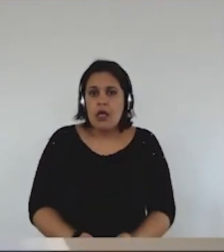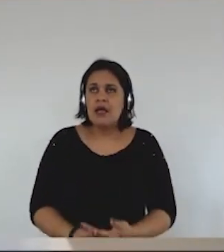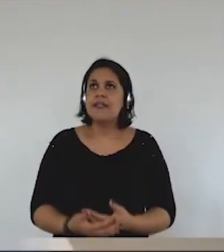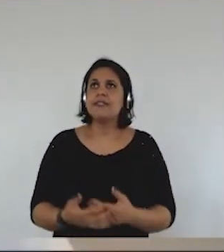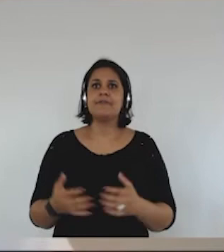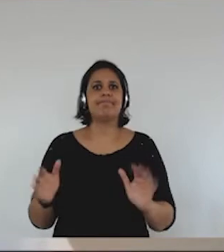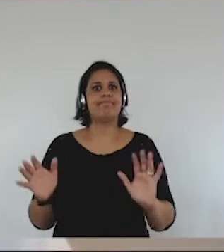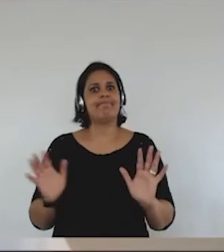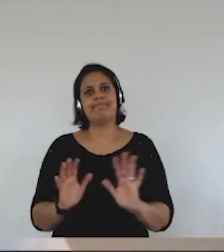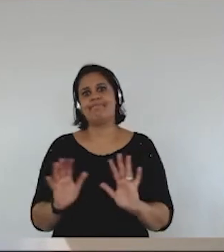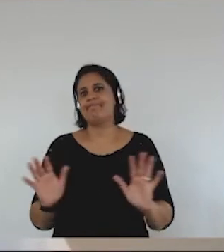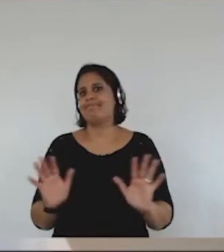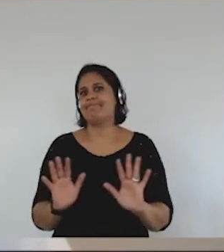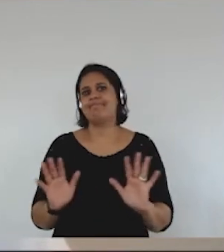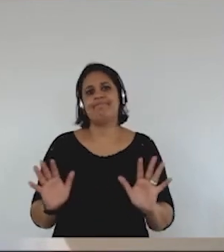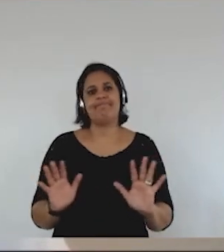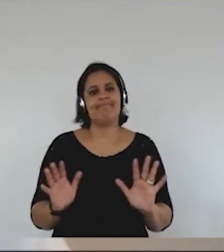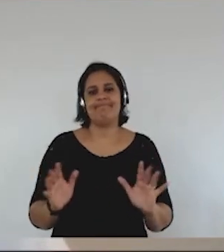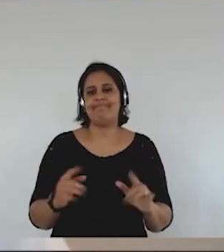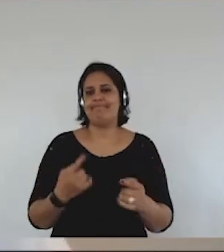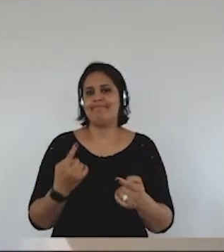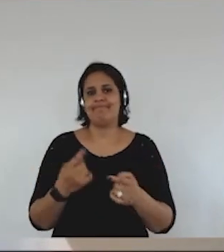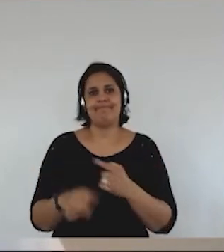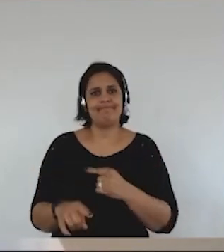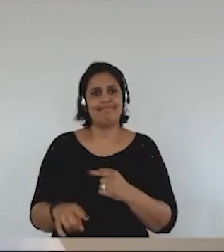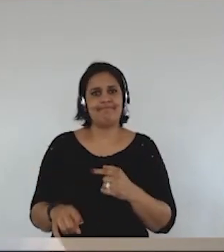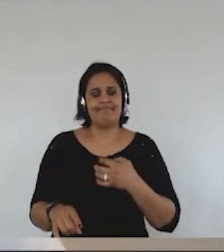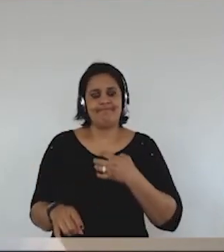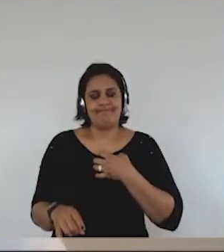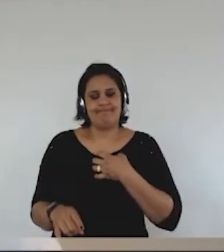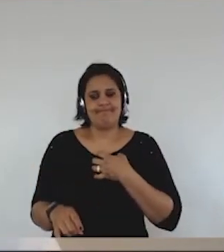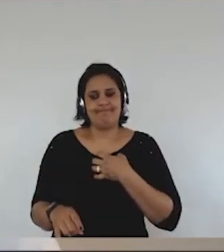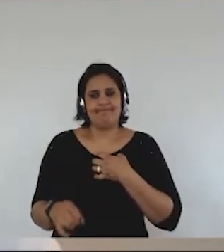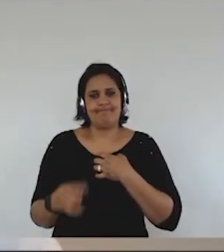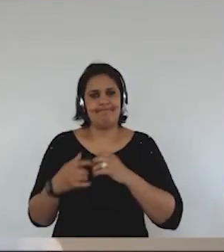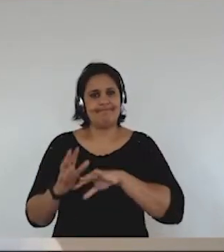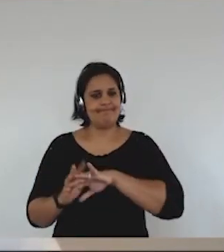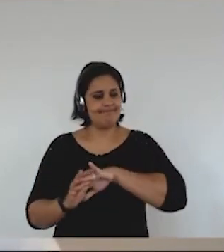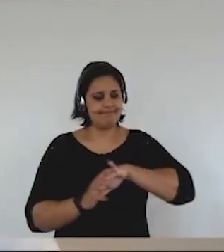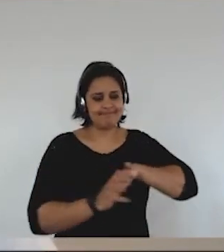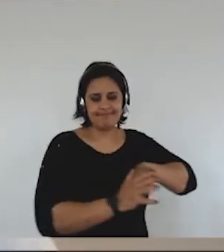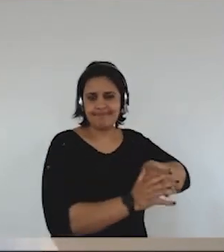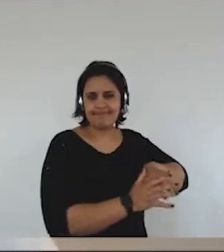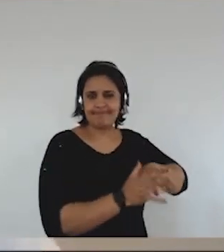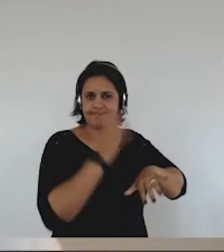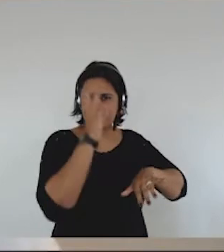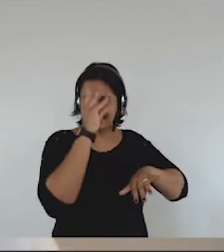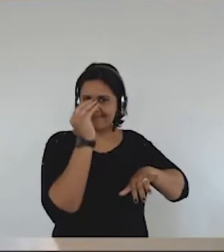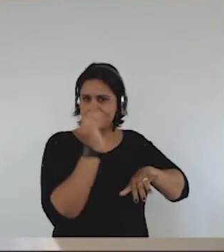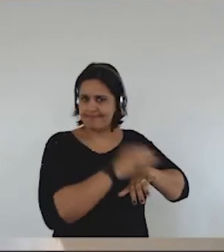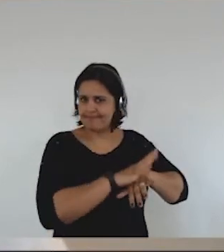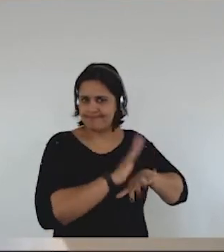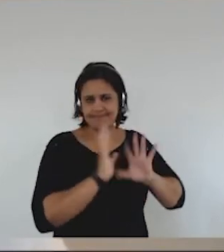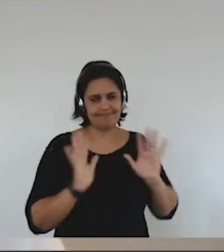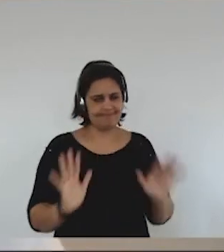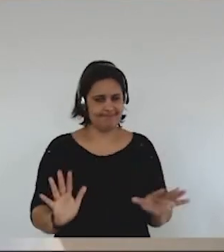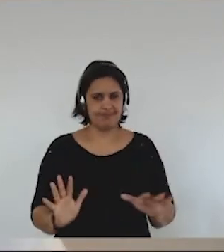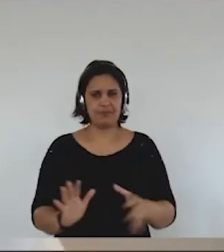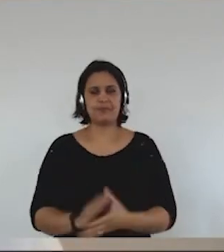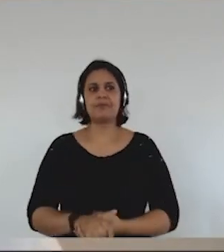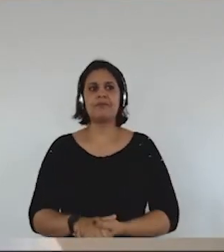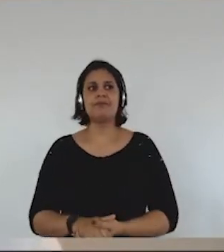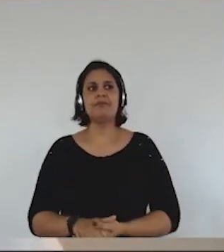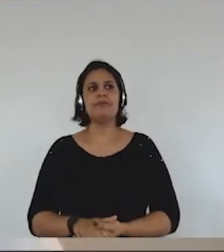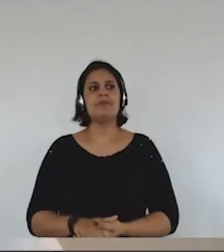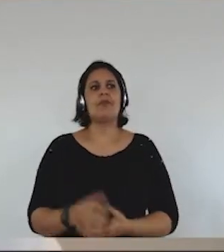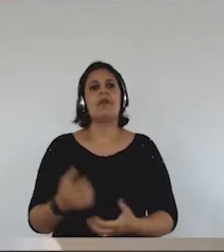falas da professora Alessandra e do professor Cláudio, eu me senti provocado a abandonar o que eu preparei, ou pelo menos falar um pouquinho ao final, e